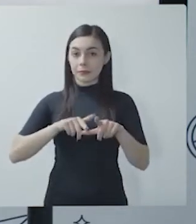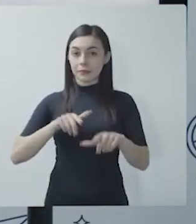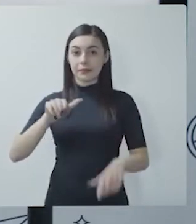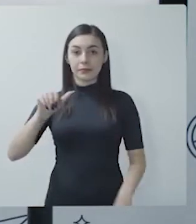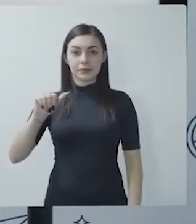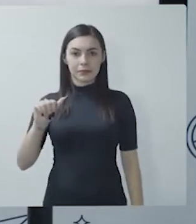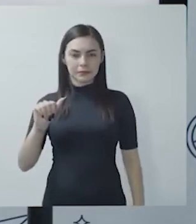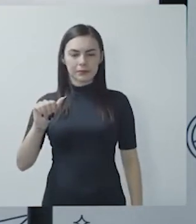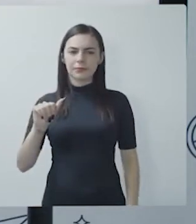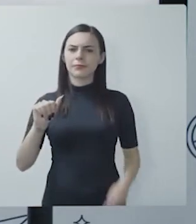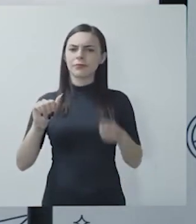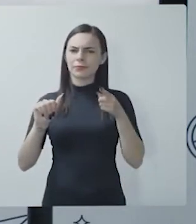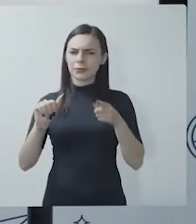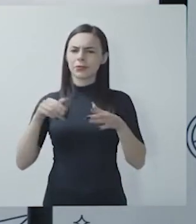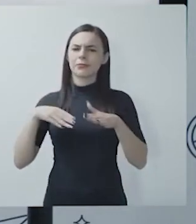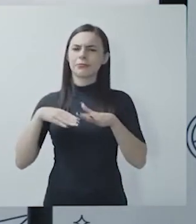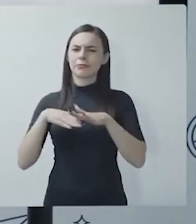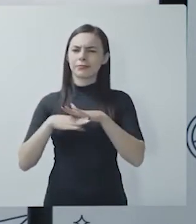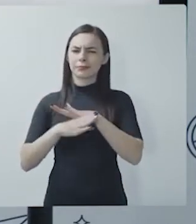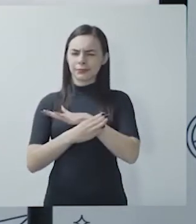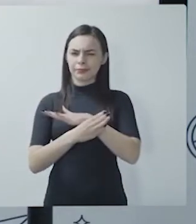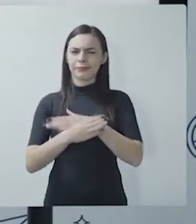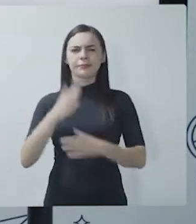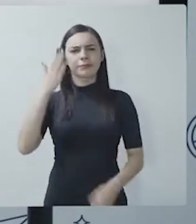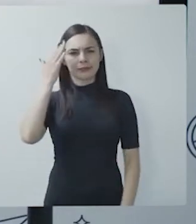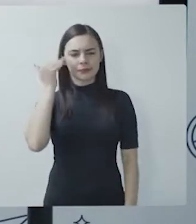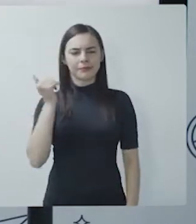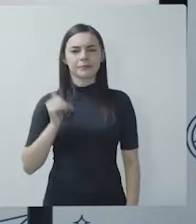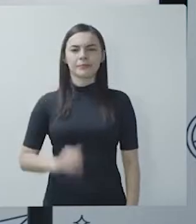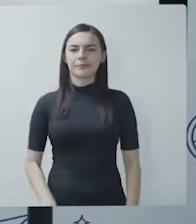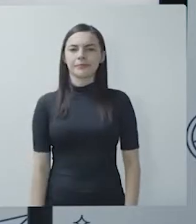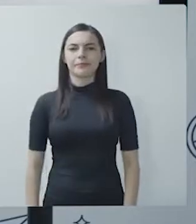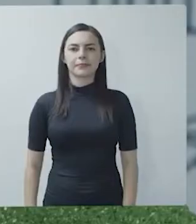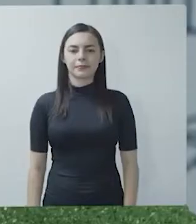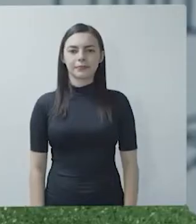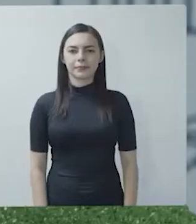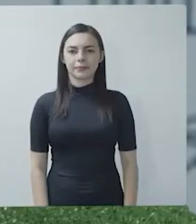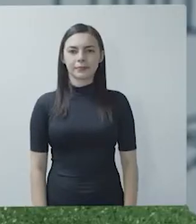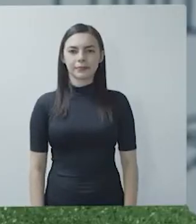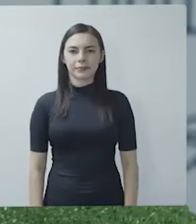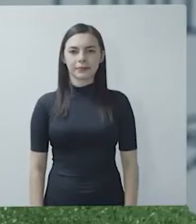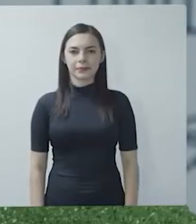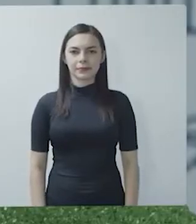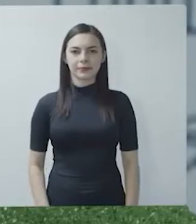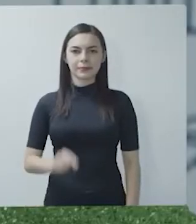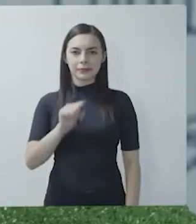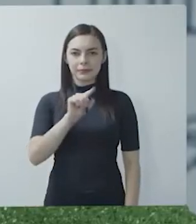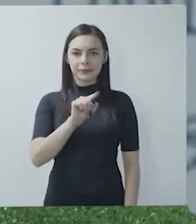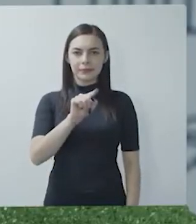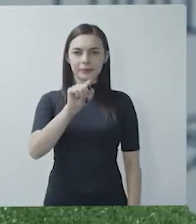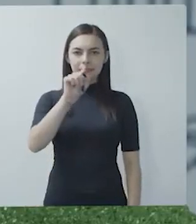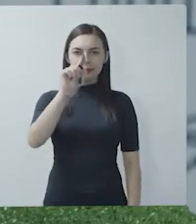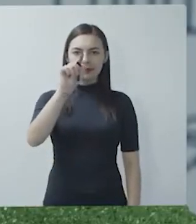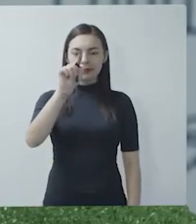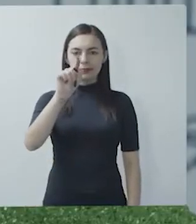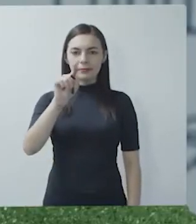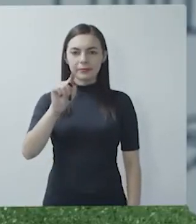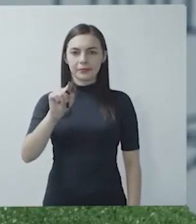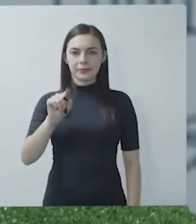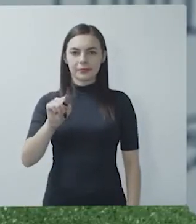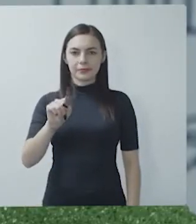E a letra A, vocês já estão craques, né? Vamos lá. Para cima, para